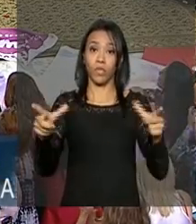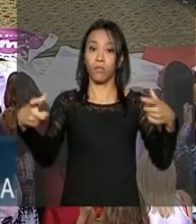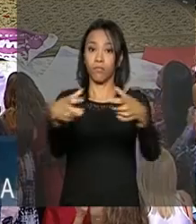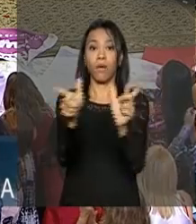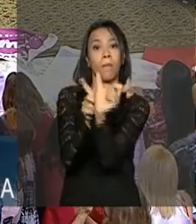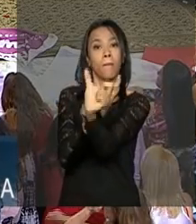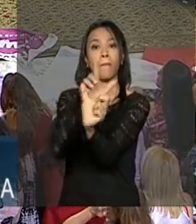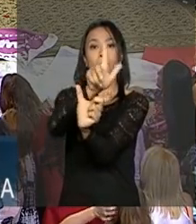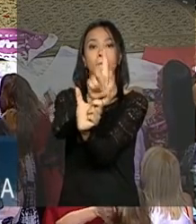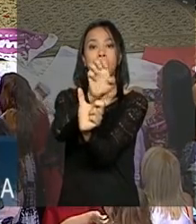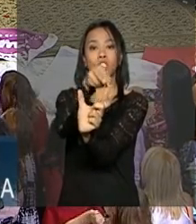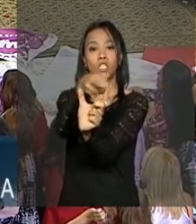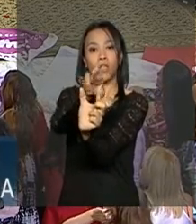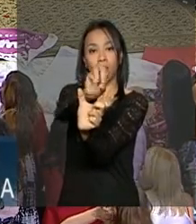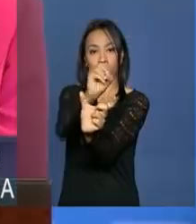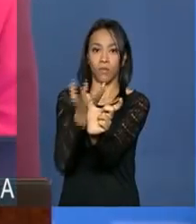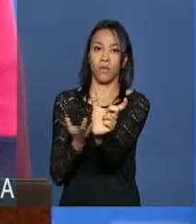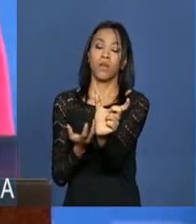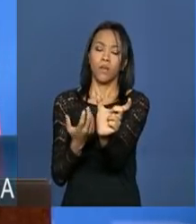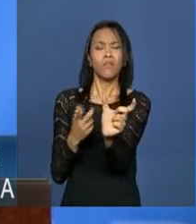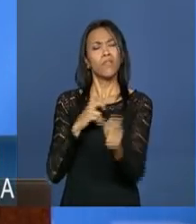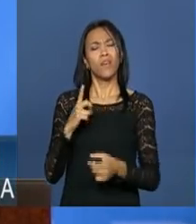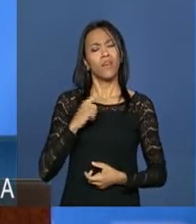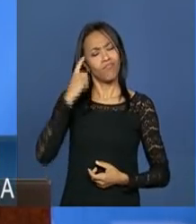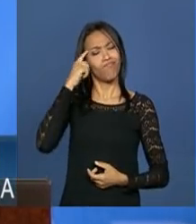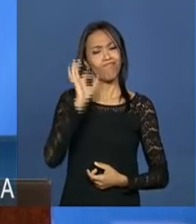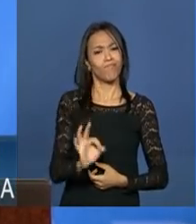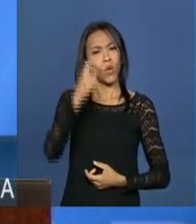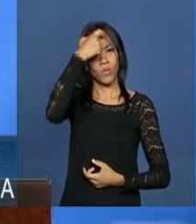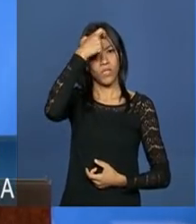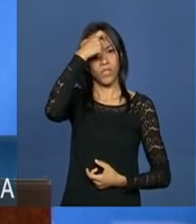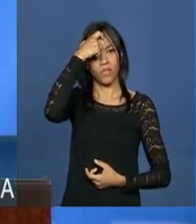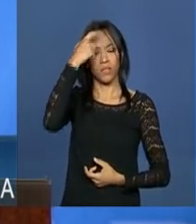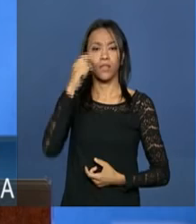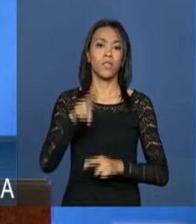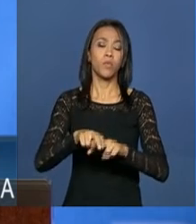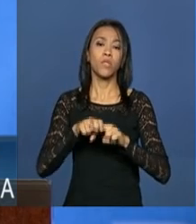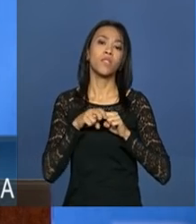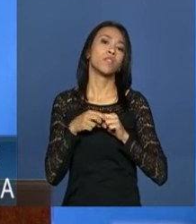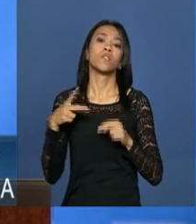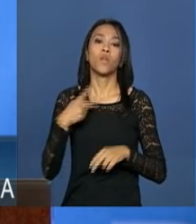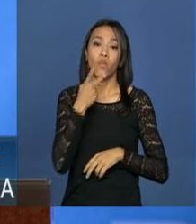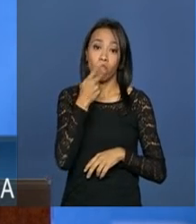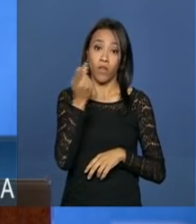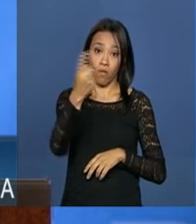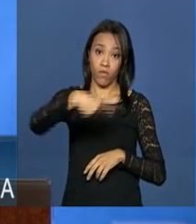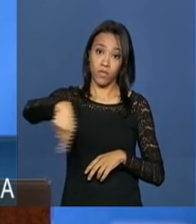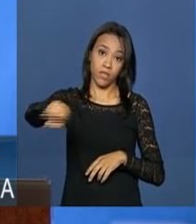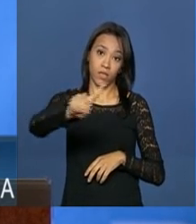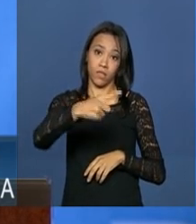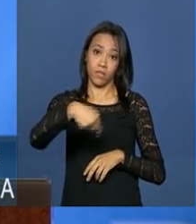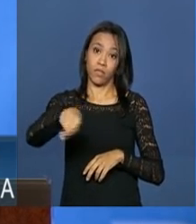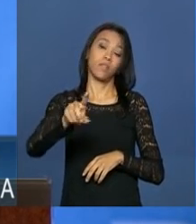Tenho inteira consciência disso e por essa razão digo a vocês